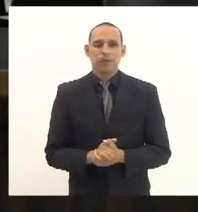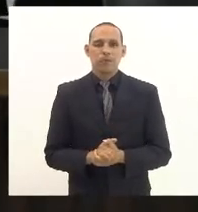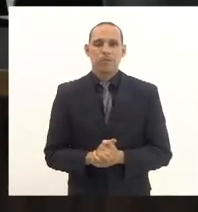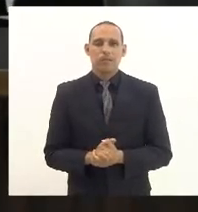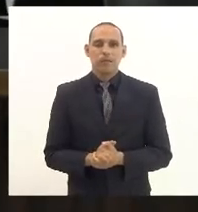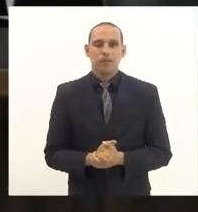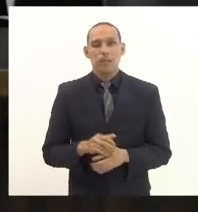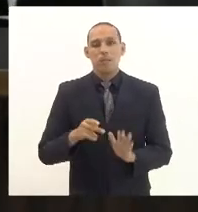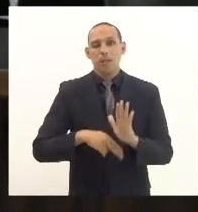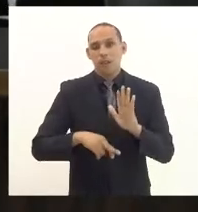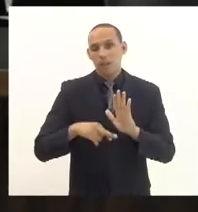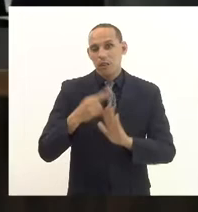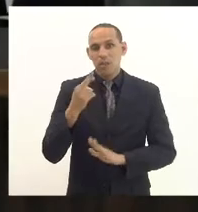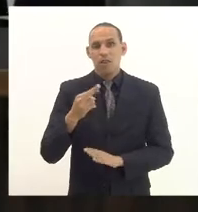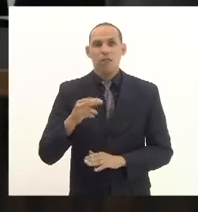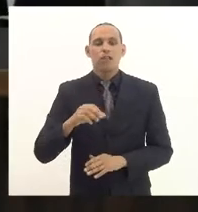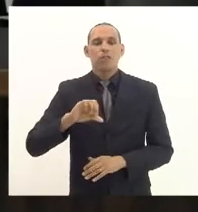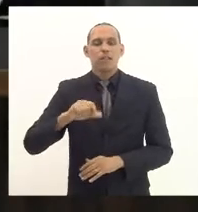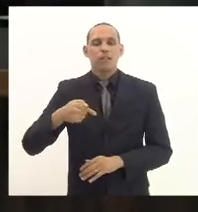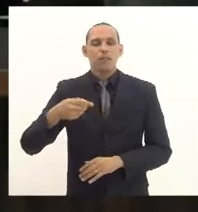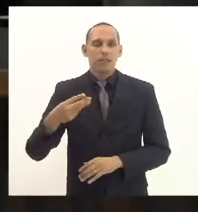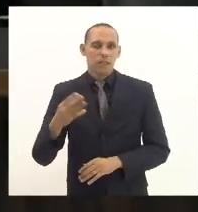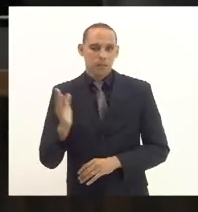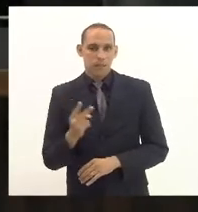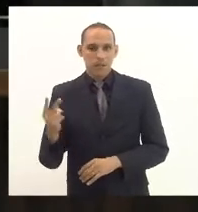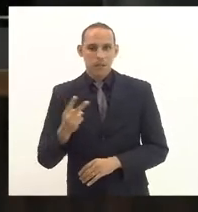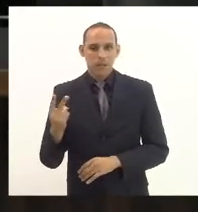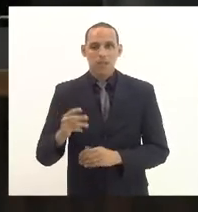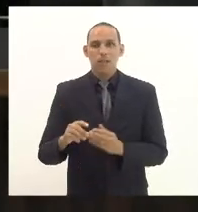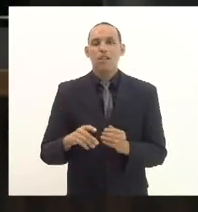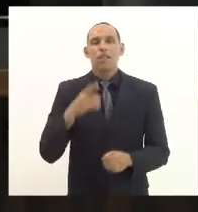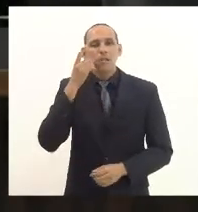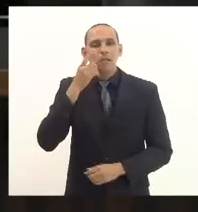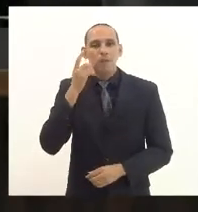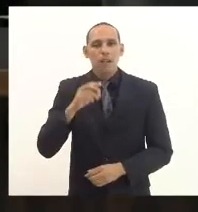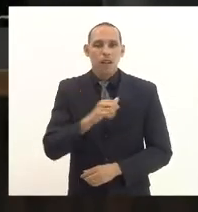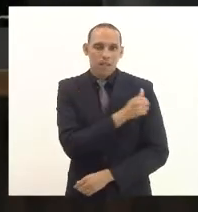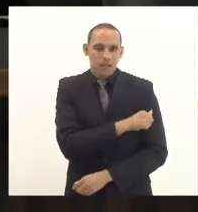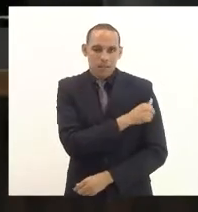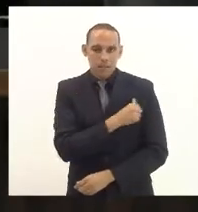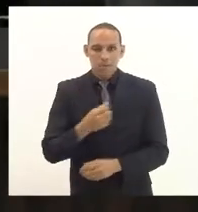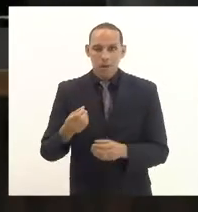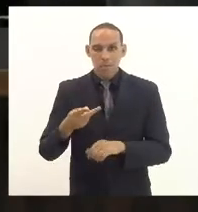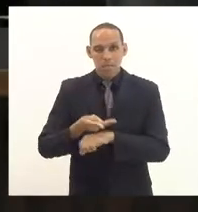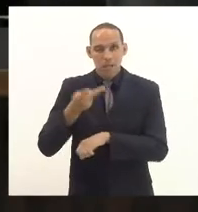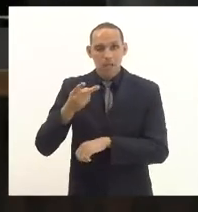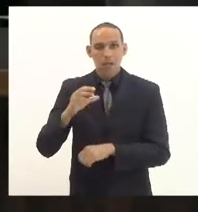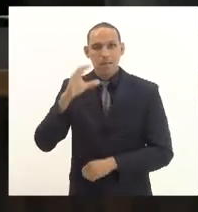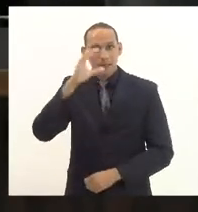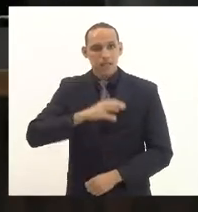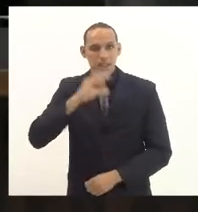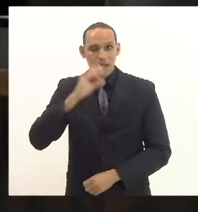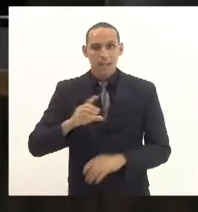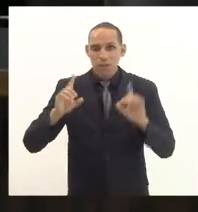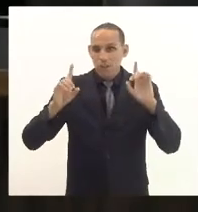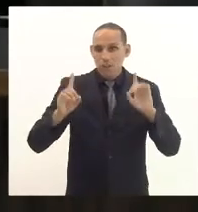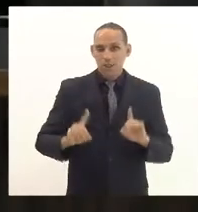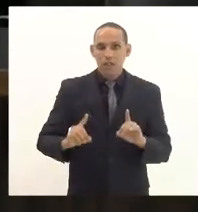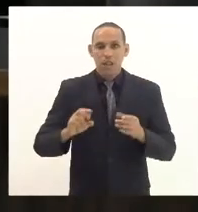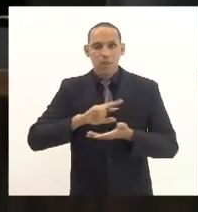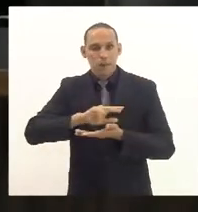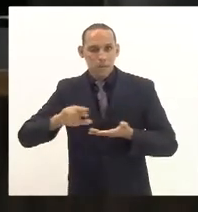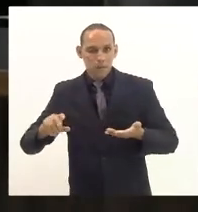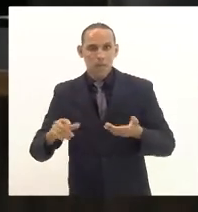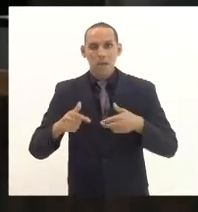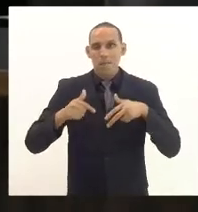Projeto de resolução 973 de 22, de autoria da deputada enfermeira Rejane, que concede o prêmio Cidadania Direito A